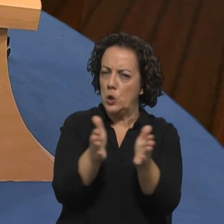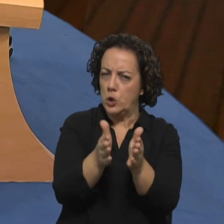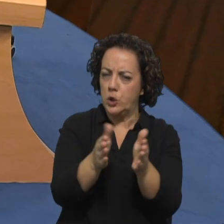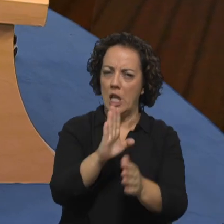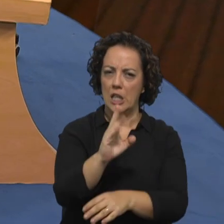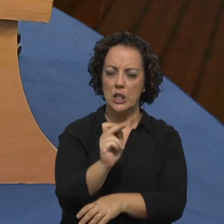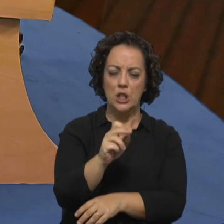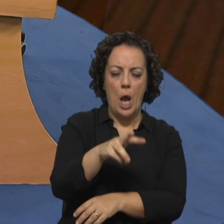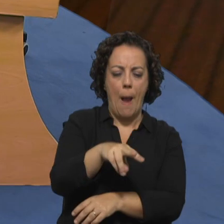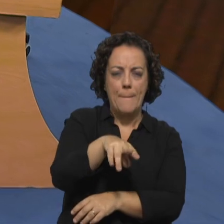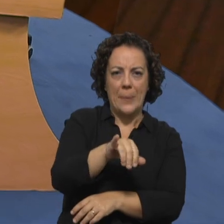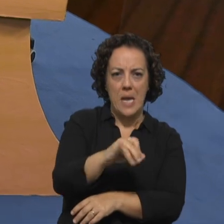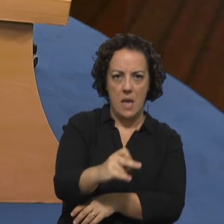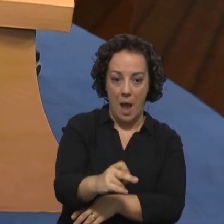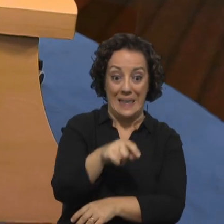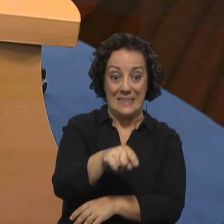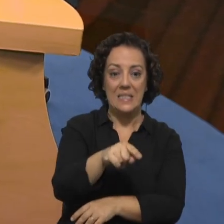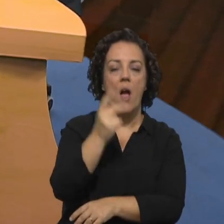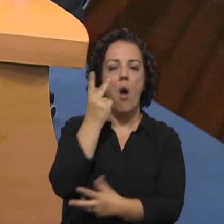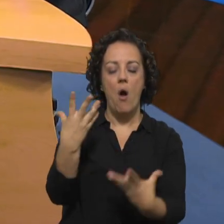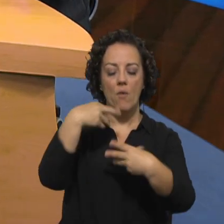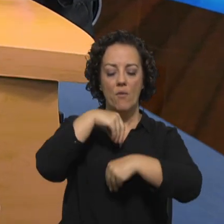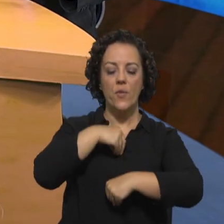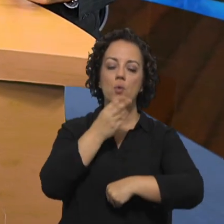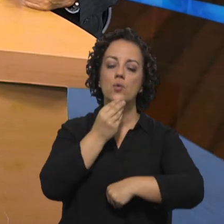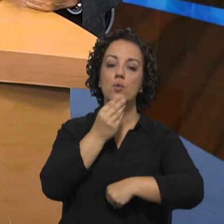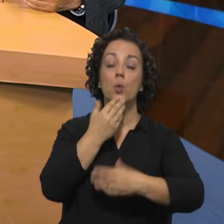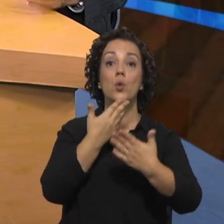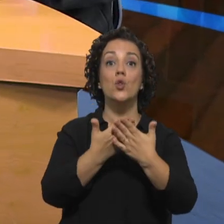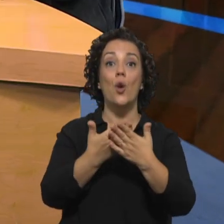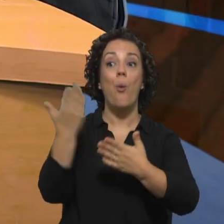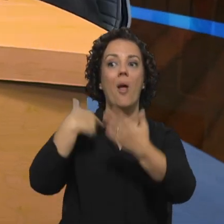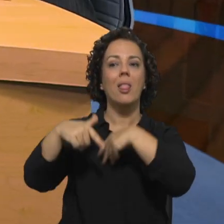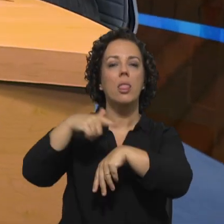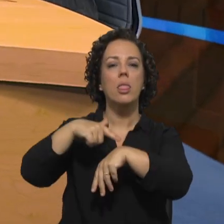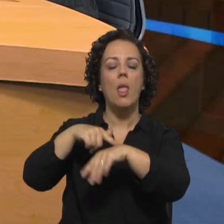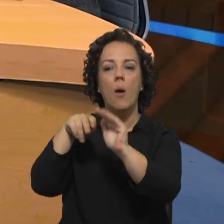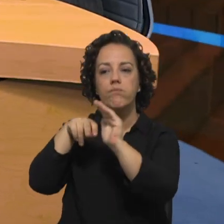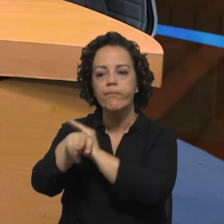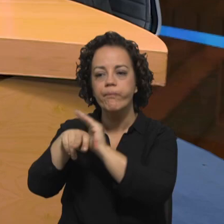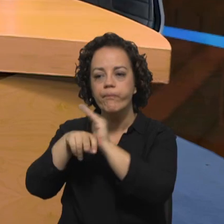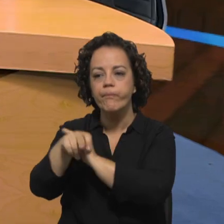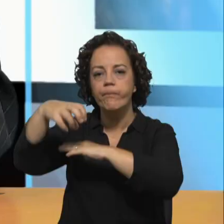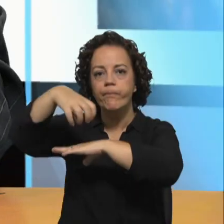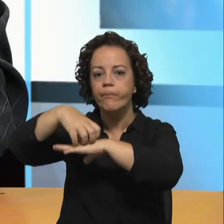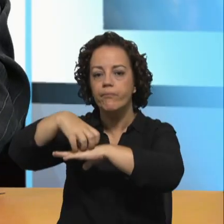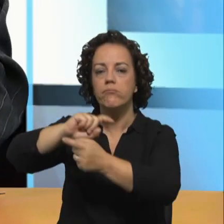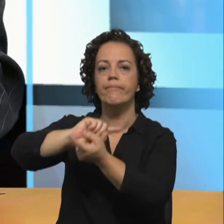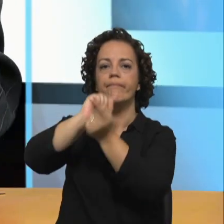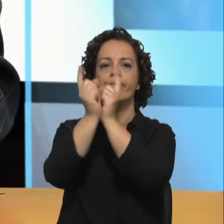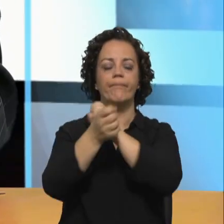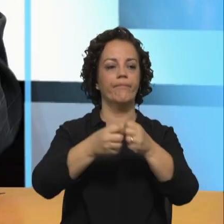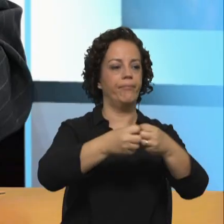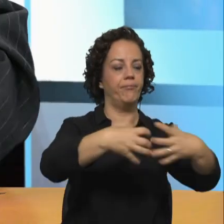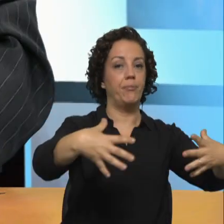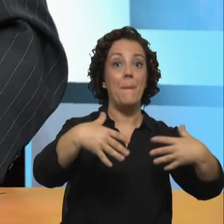reformularam toda a vivência judaica, descentralizando o judaísmo do templo e concentrando-o na Torá. Mas a grande